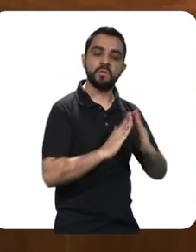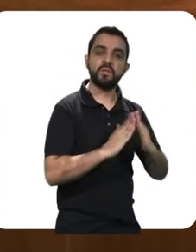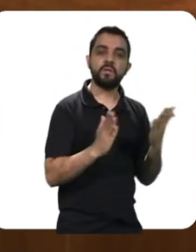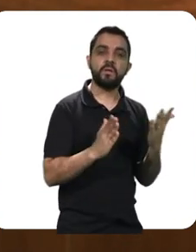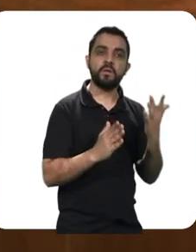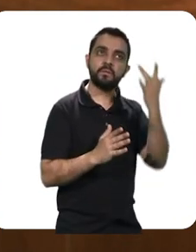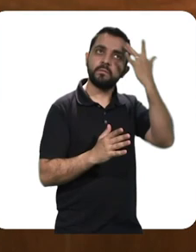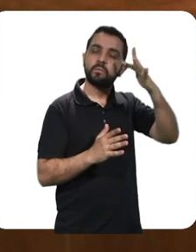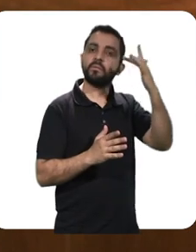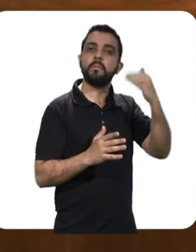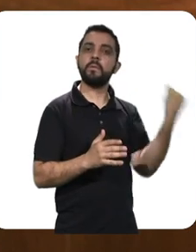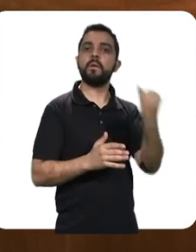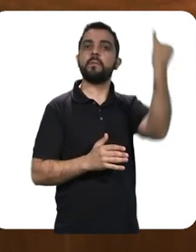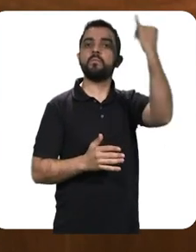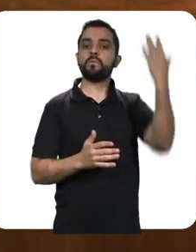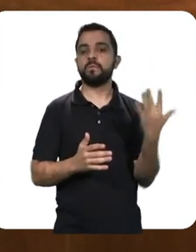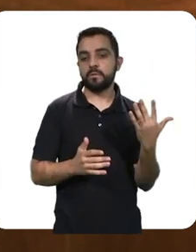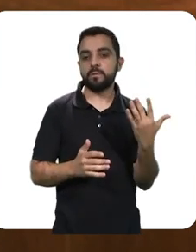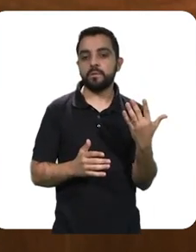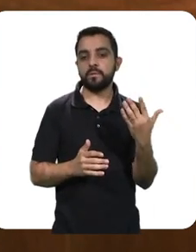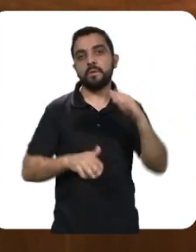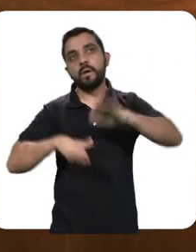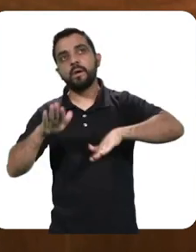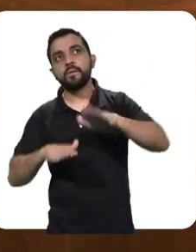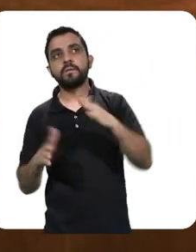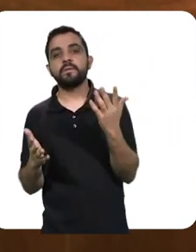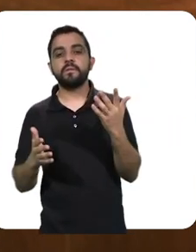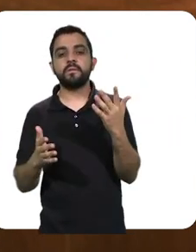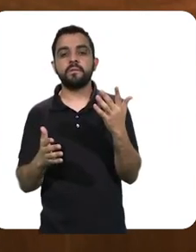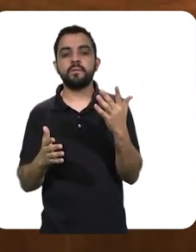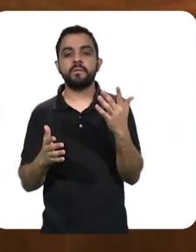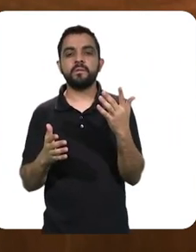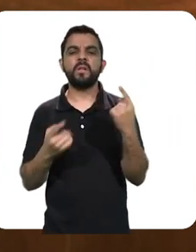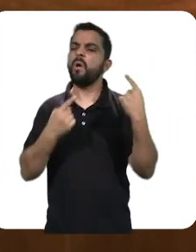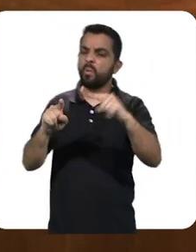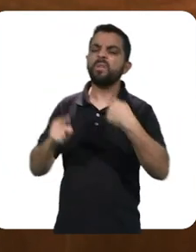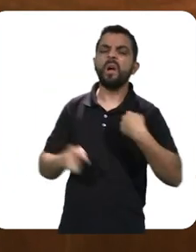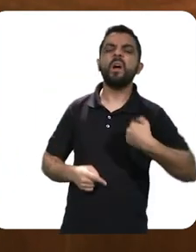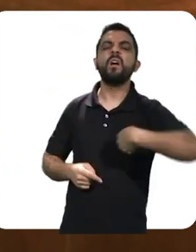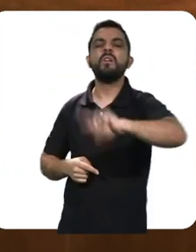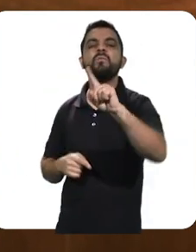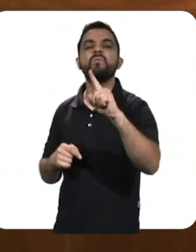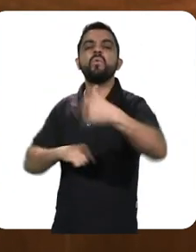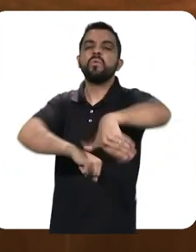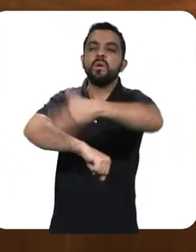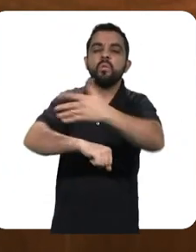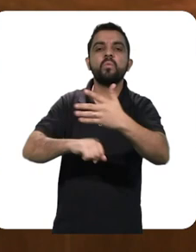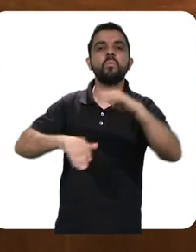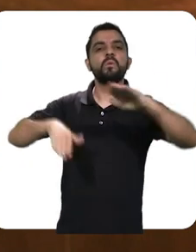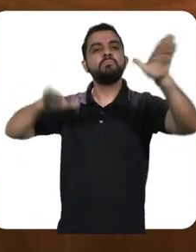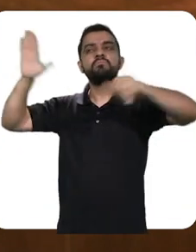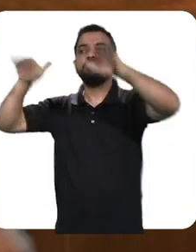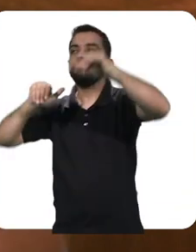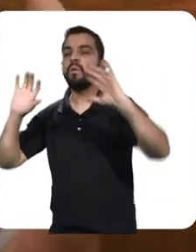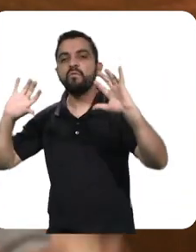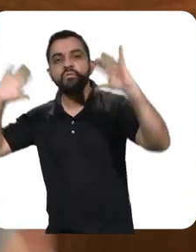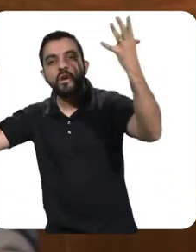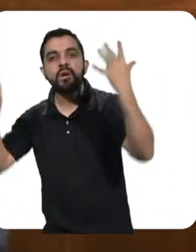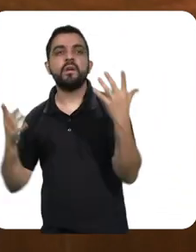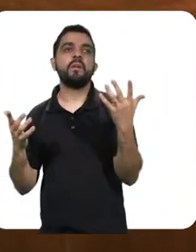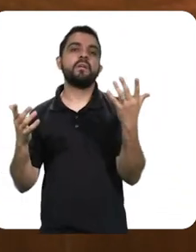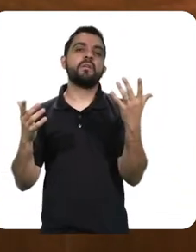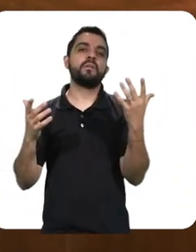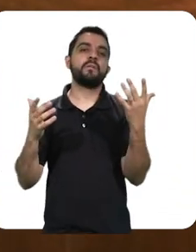aderindo à importância do isolamento e muitas vezes até agindo contra. Né? Então,